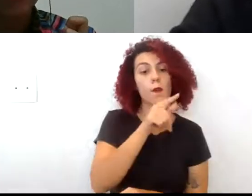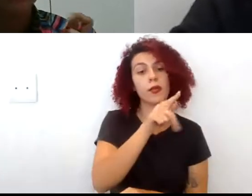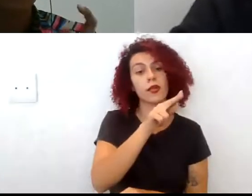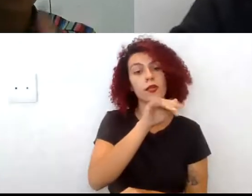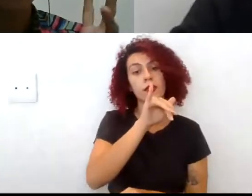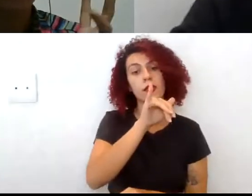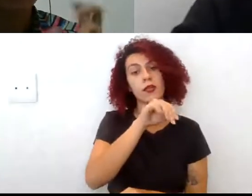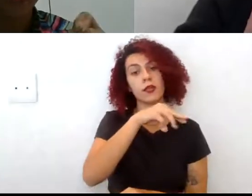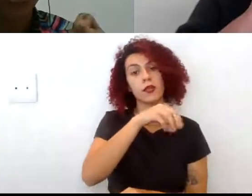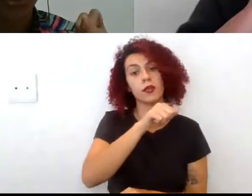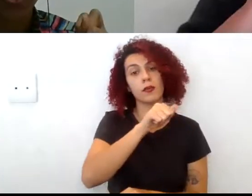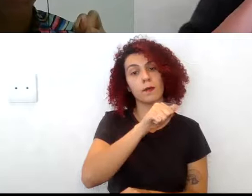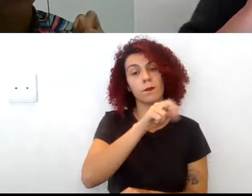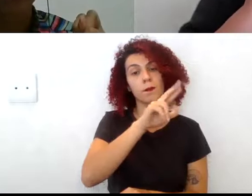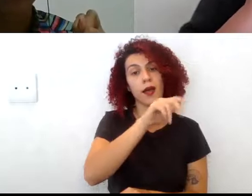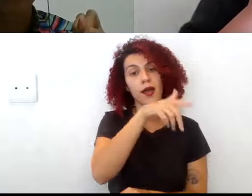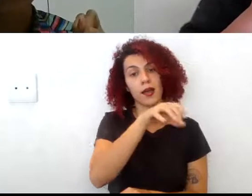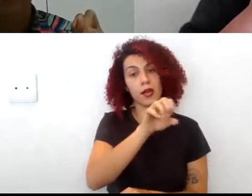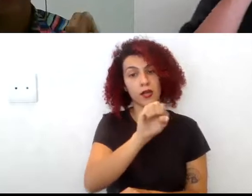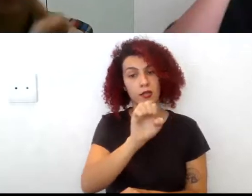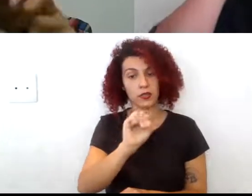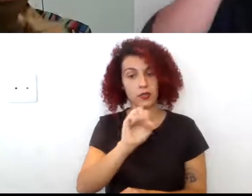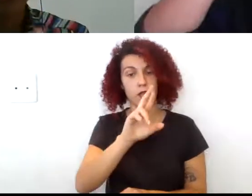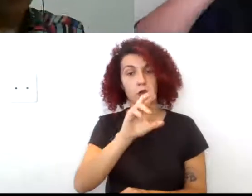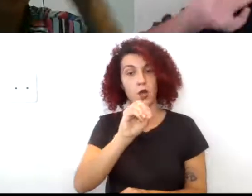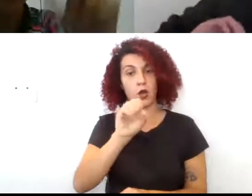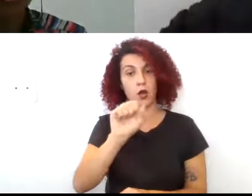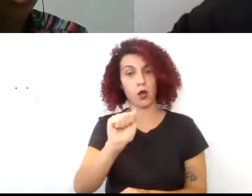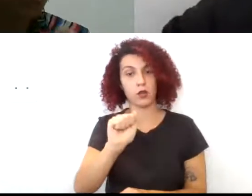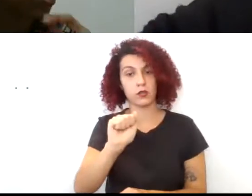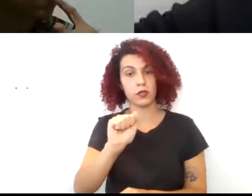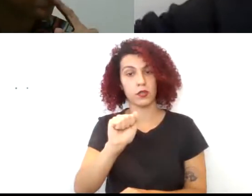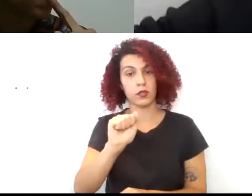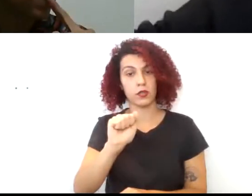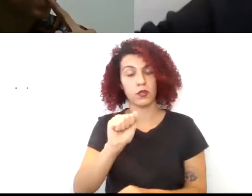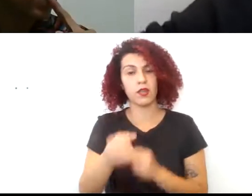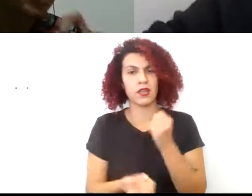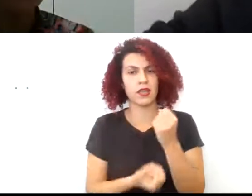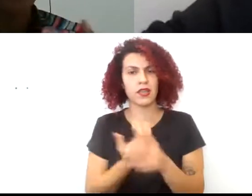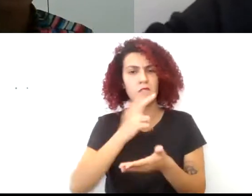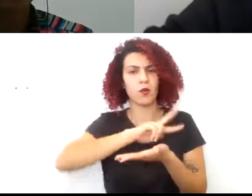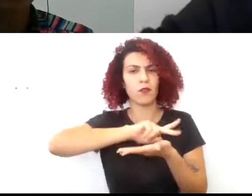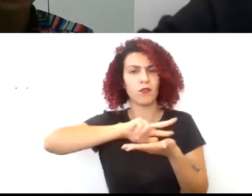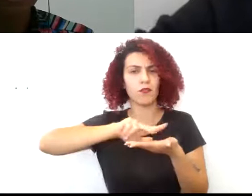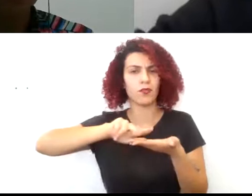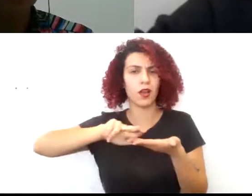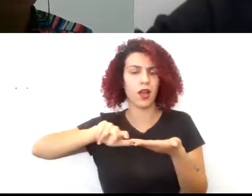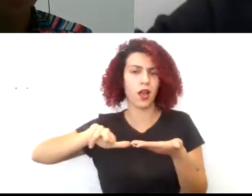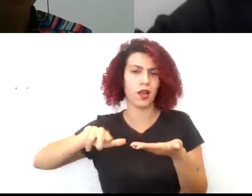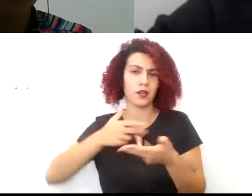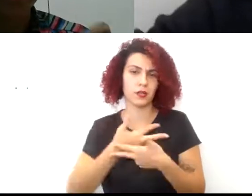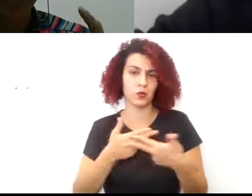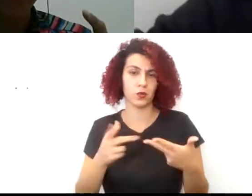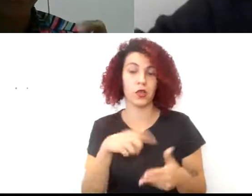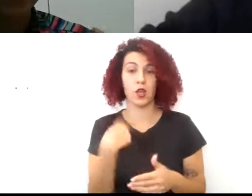Ele criou vários nó logistas o podem olhar para o silogismo e nós que somos mineiros